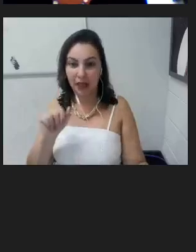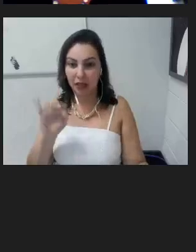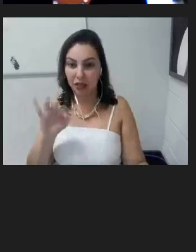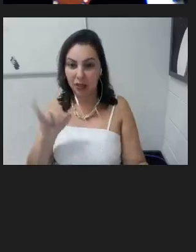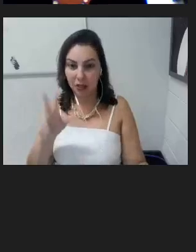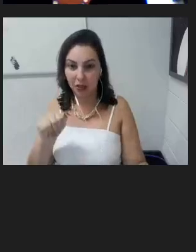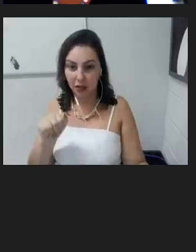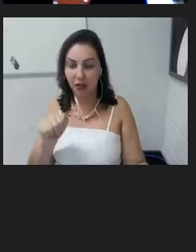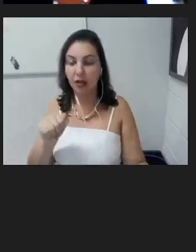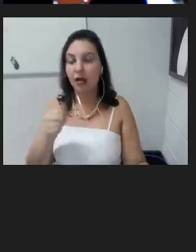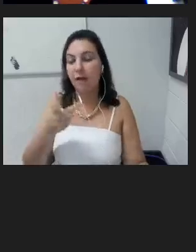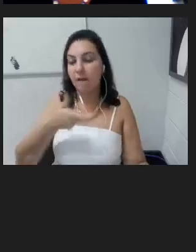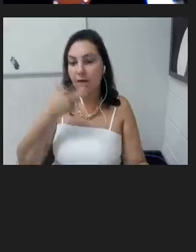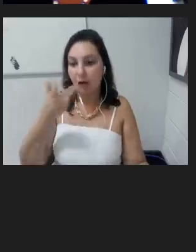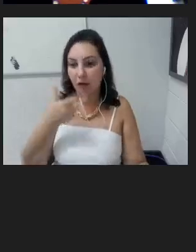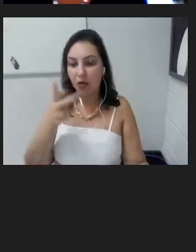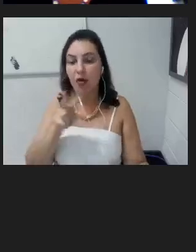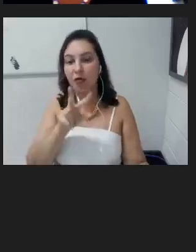fazer